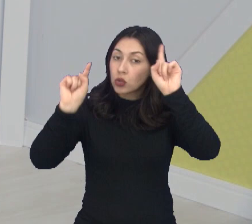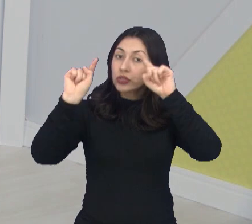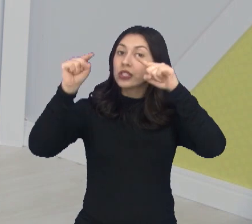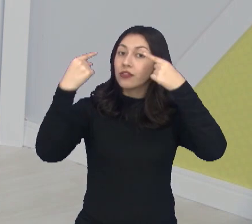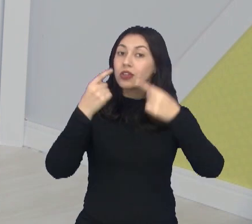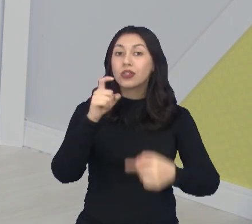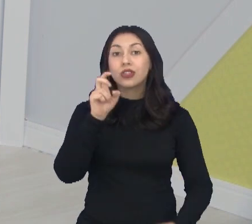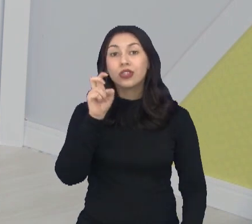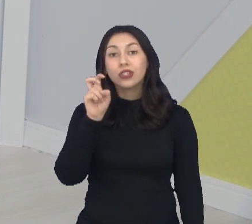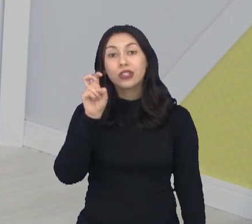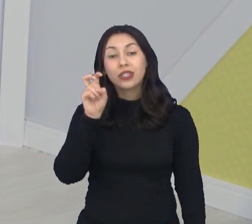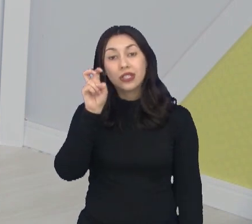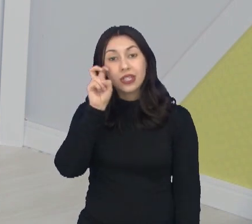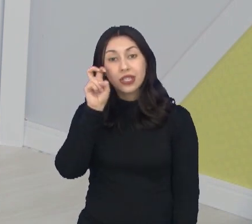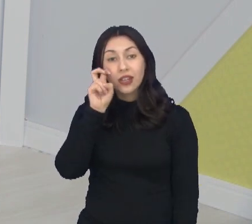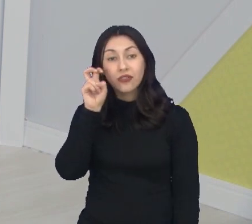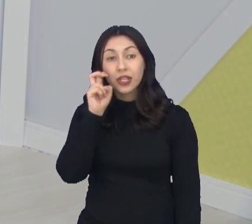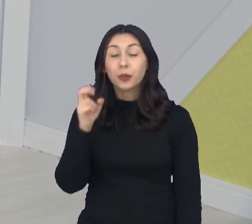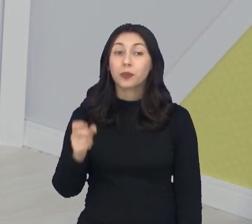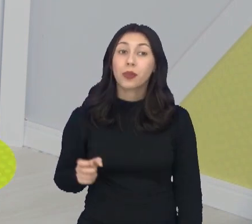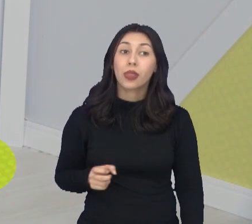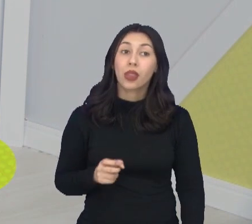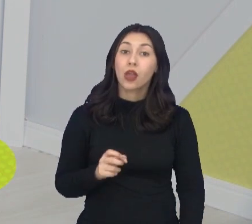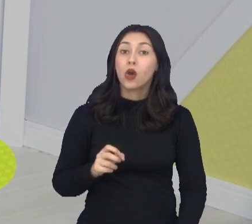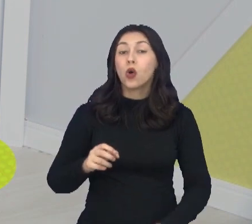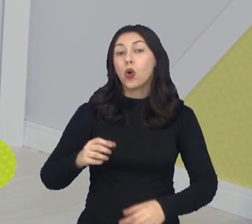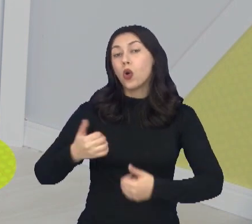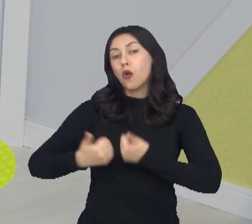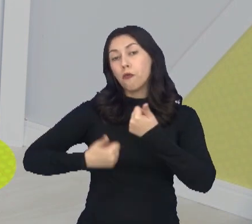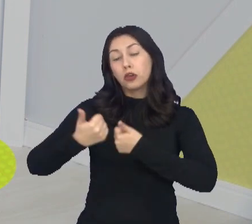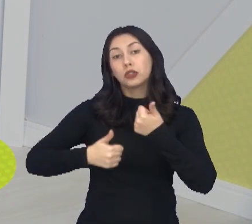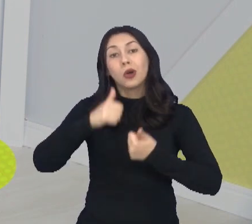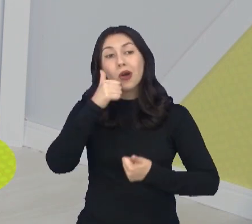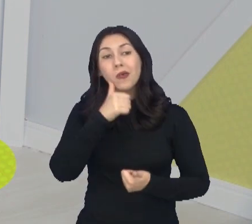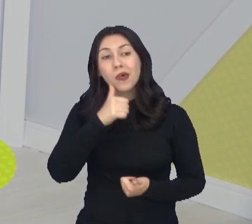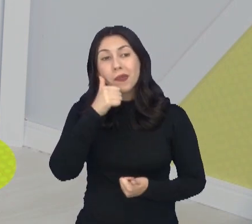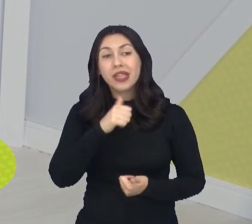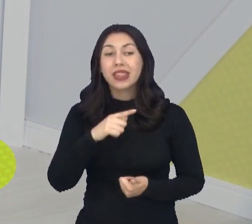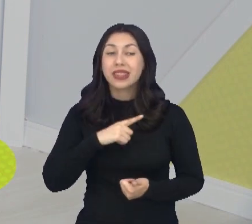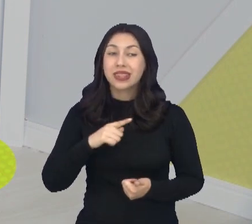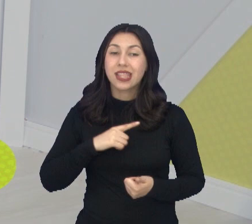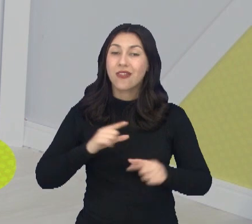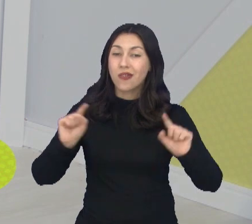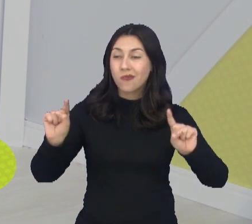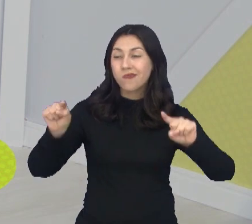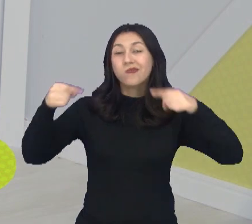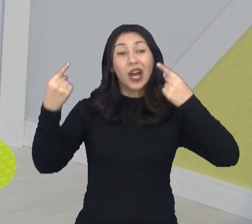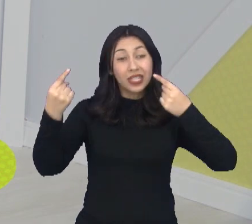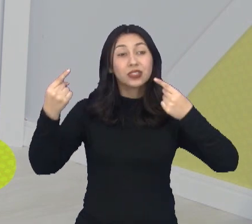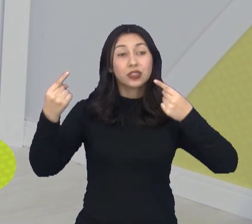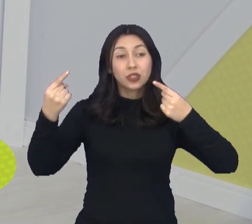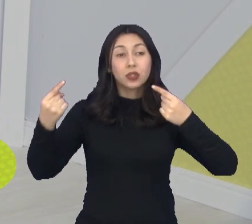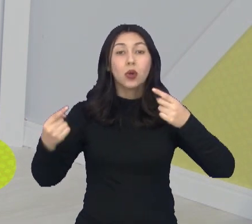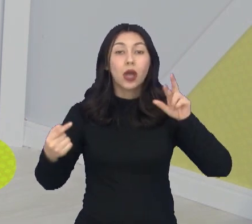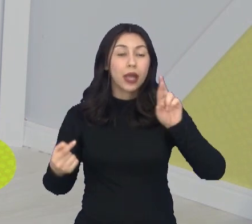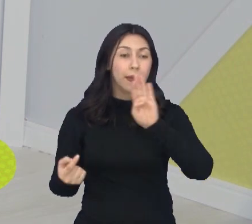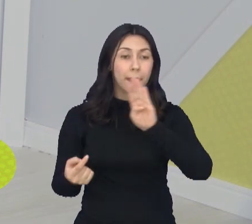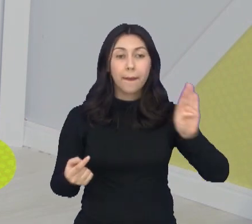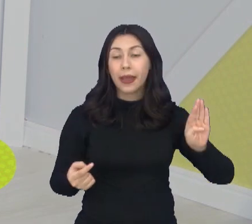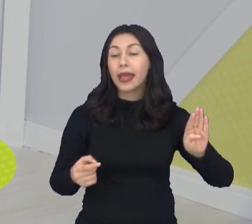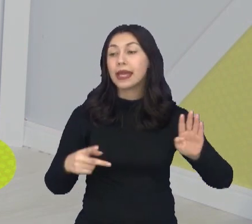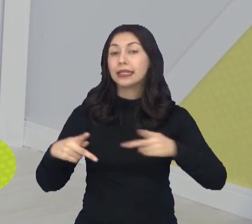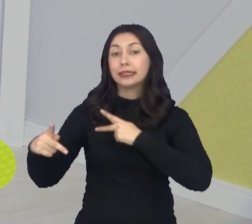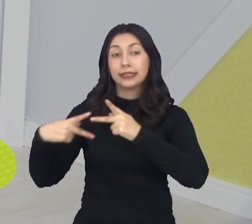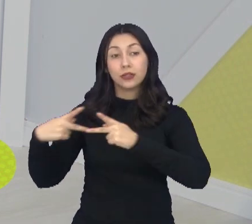Feminino ficou no empate com o Red Bull Bragantino fora de casa pela 9ª rodada do Campeonato Paulista. O jogo foi no estádio municipal da cidade